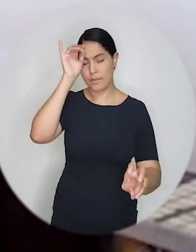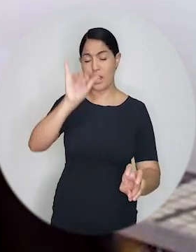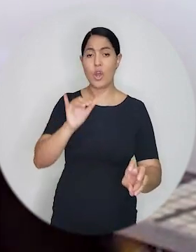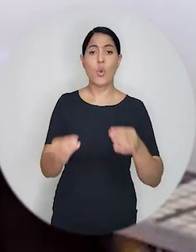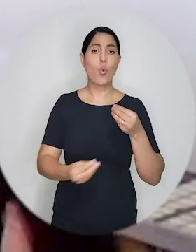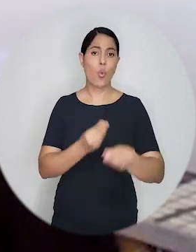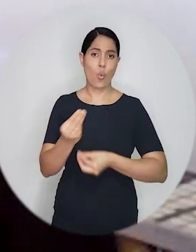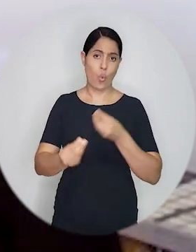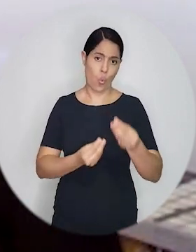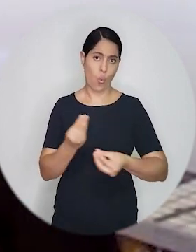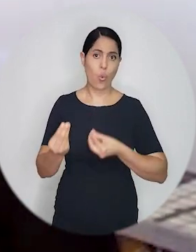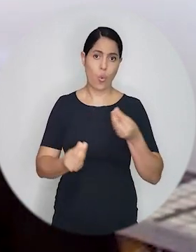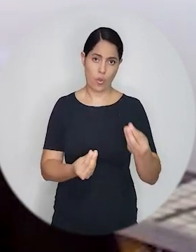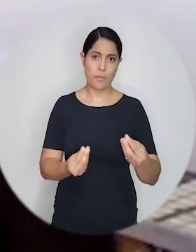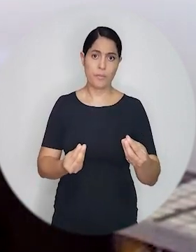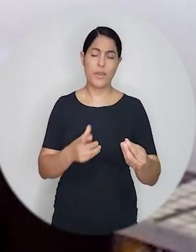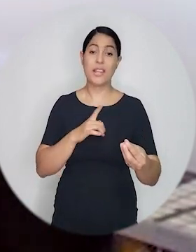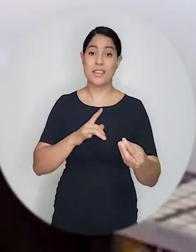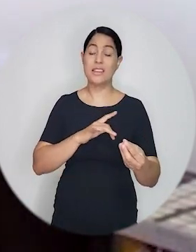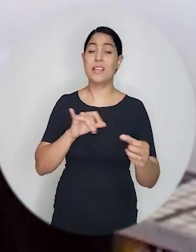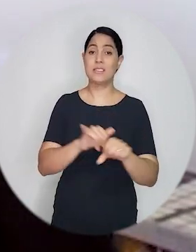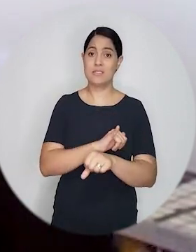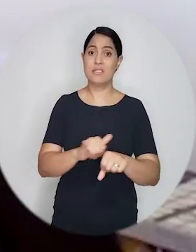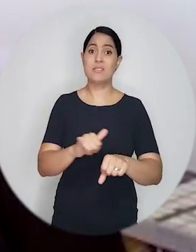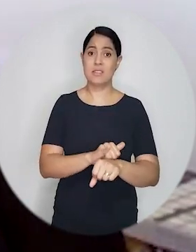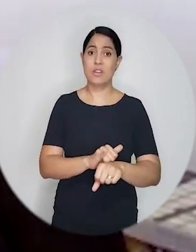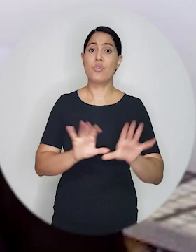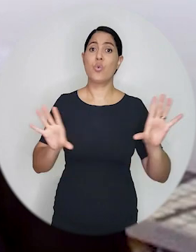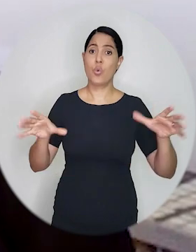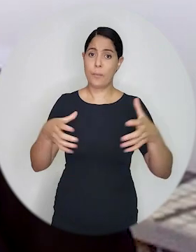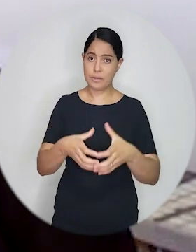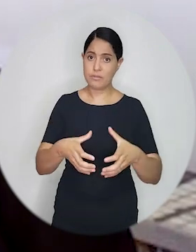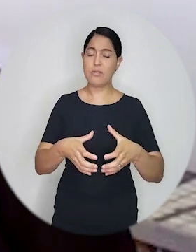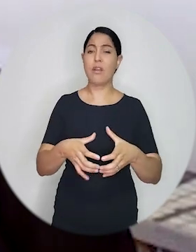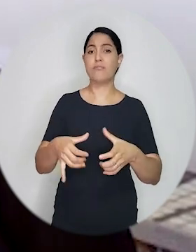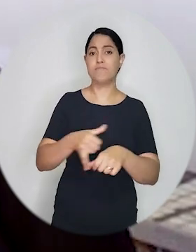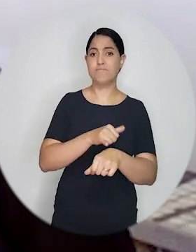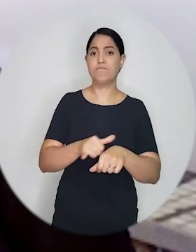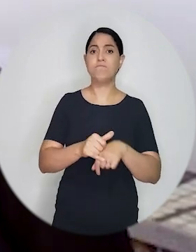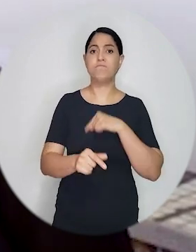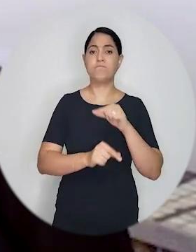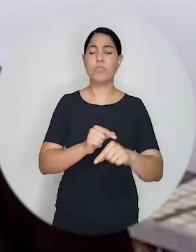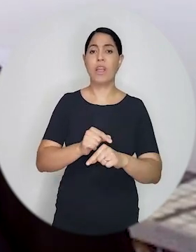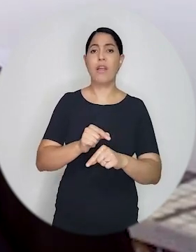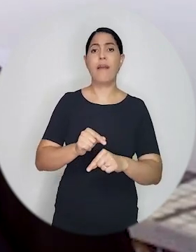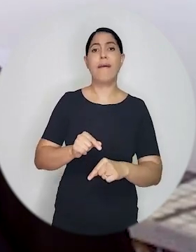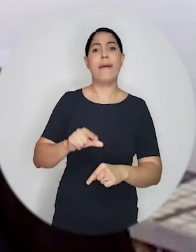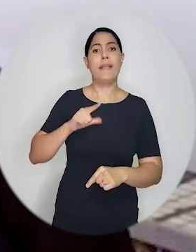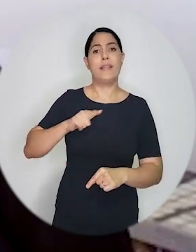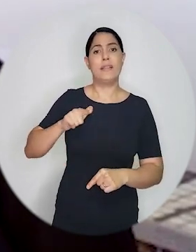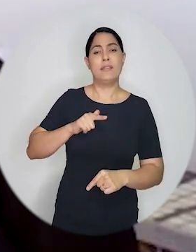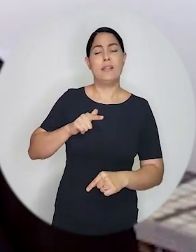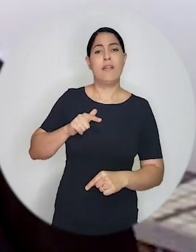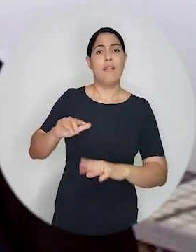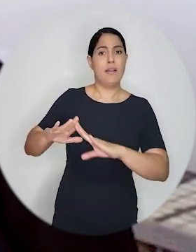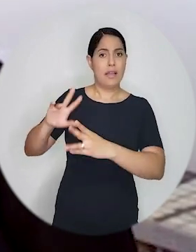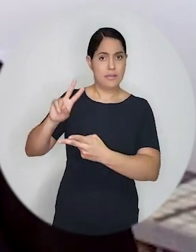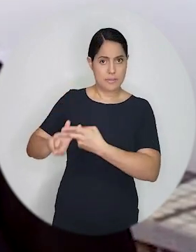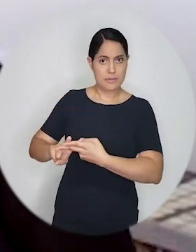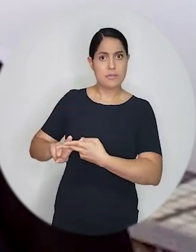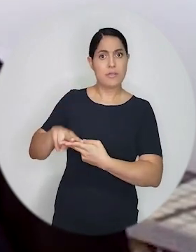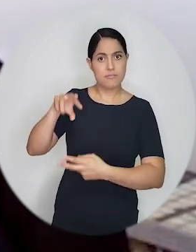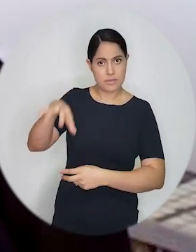né, que dentro dele comporta o comitê e o mecanismo, são necessariamente as unidades de privação